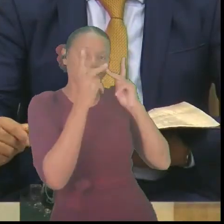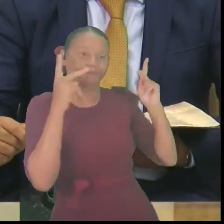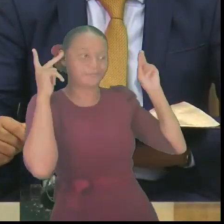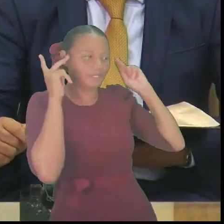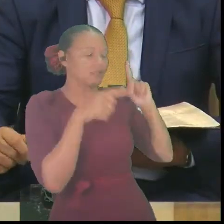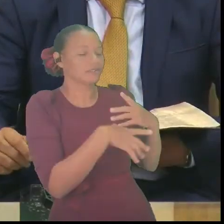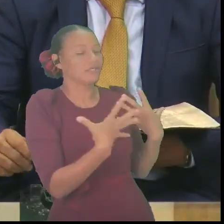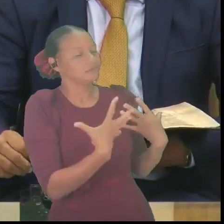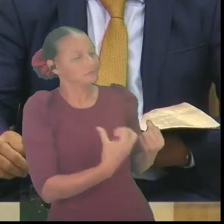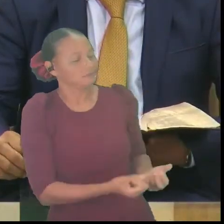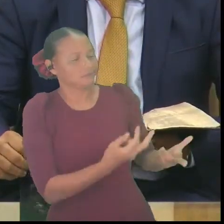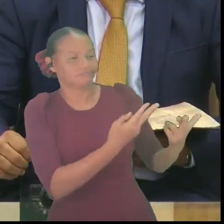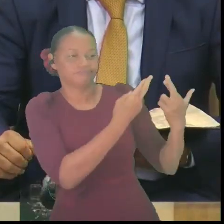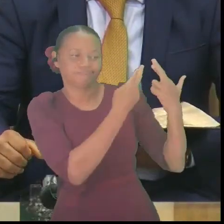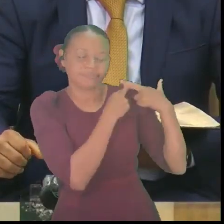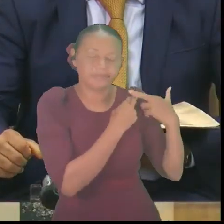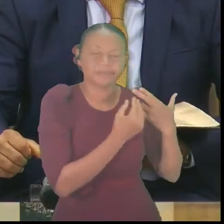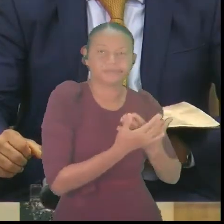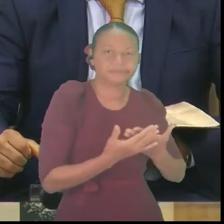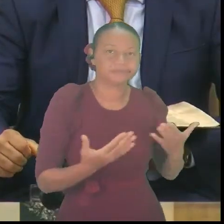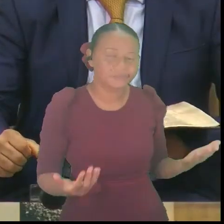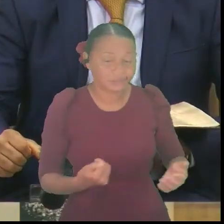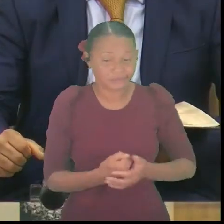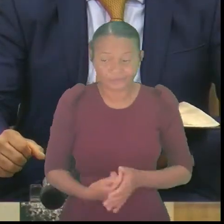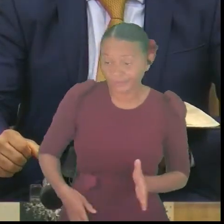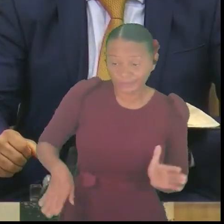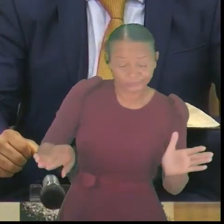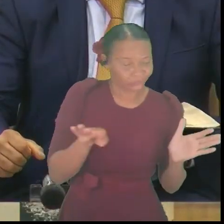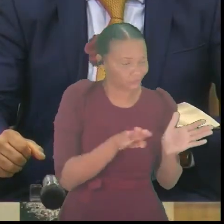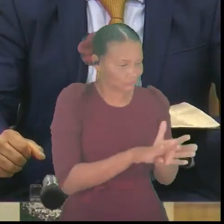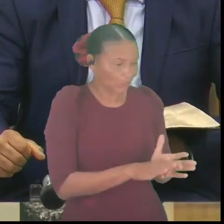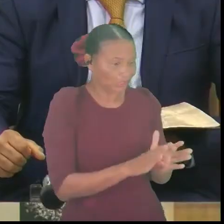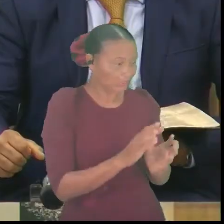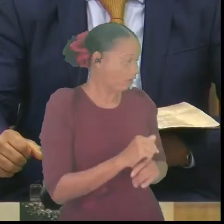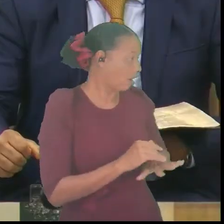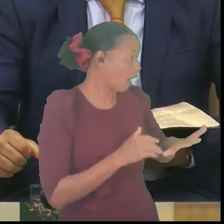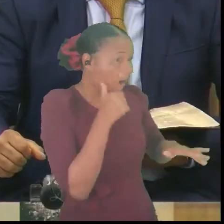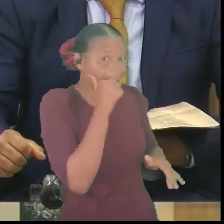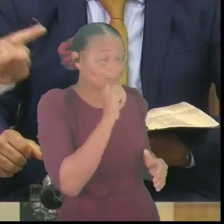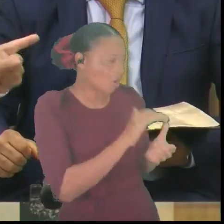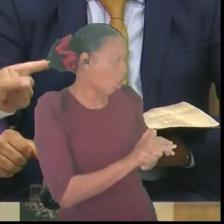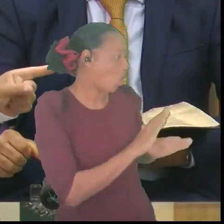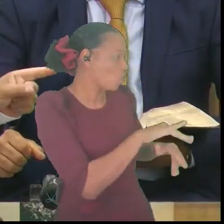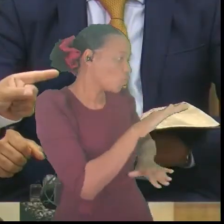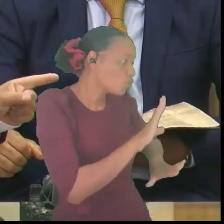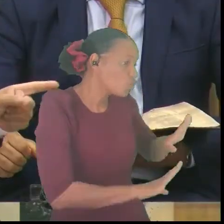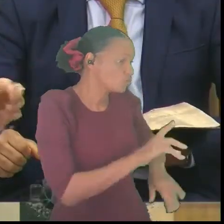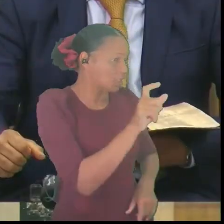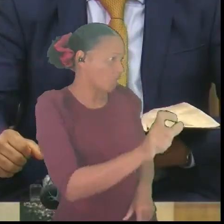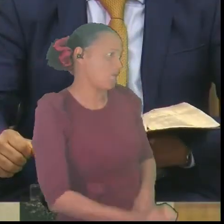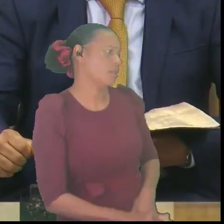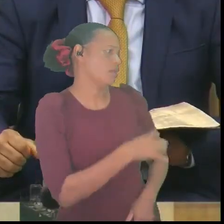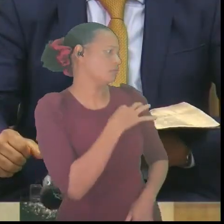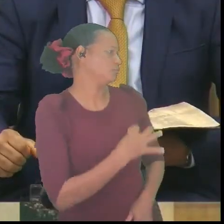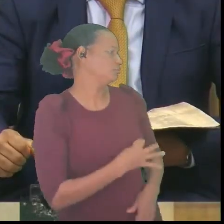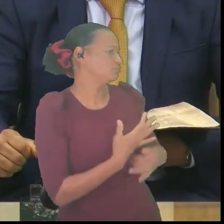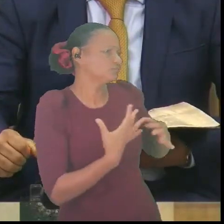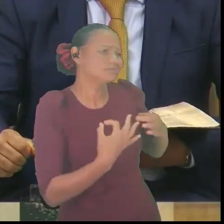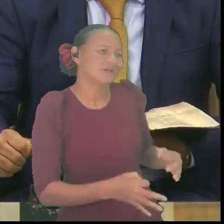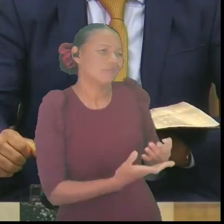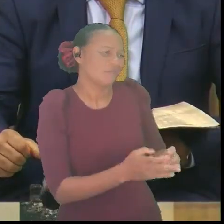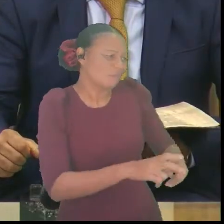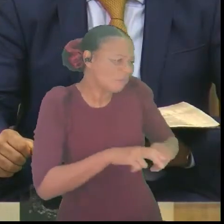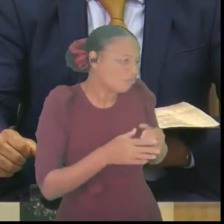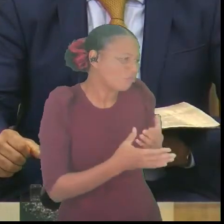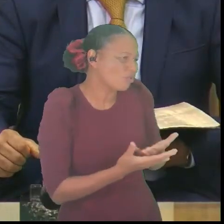circunstância novamente. Quando Jesus chega, a mulher de Pilatos o chama e disse: veja o que vais fazer a esse justo, porque por sua causa